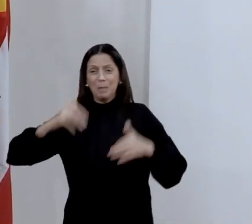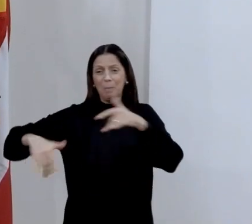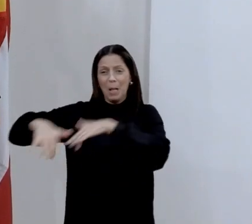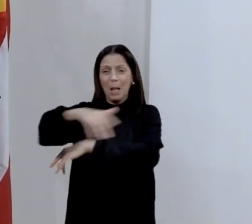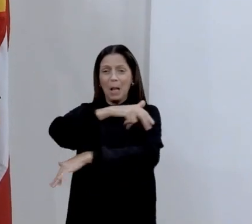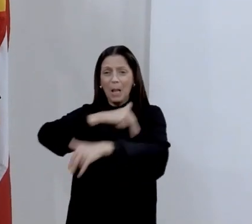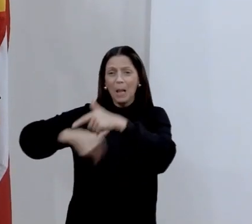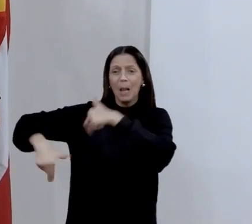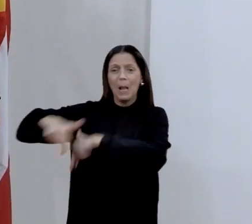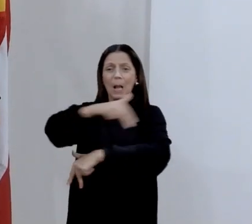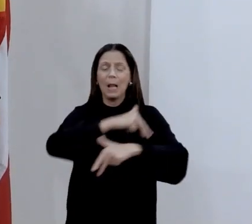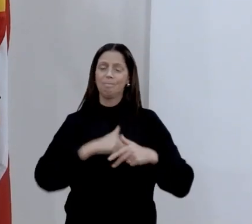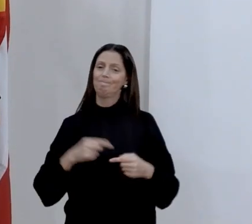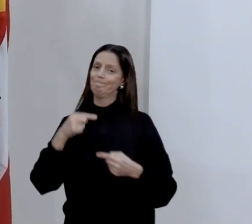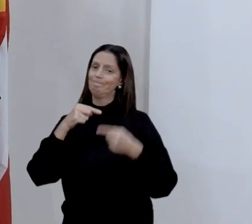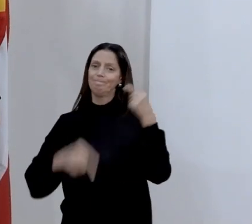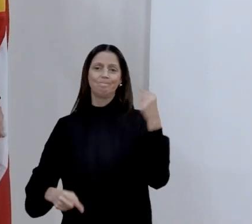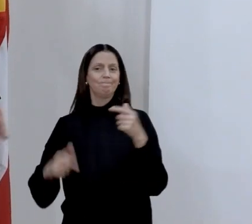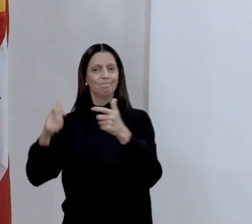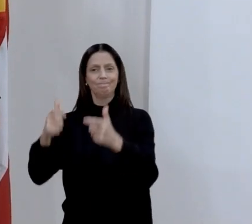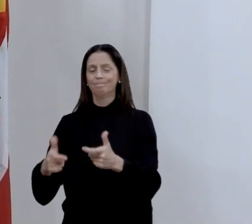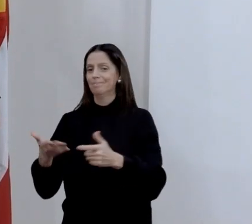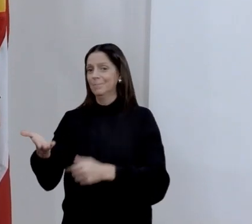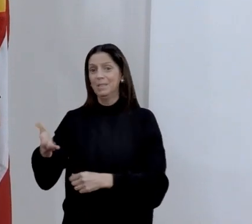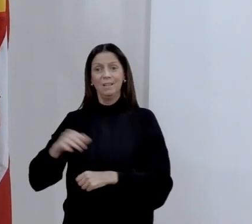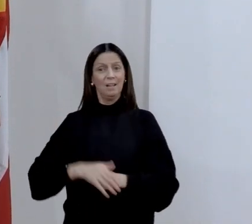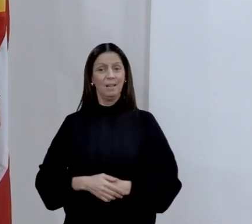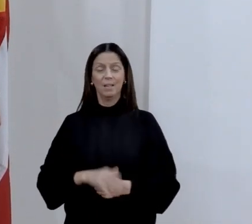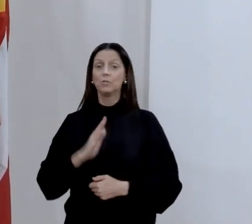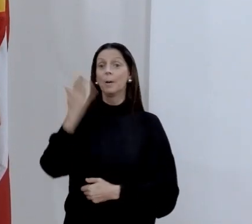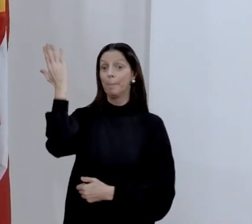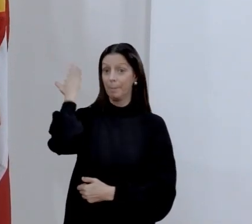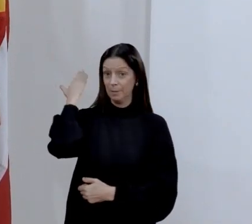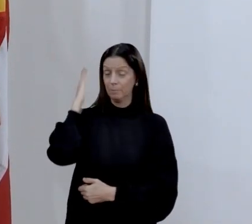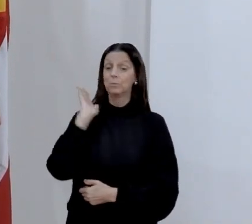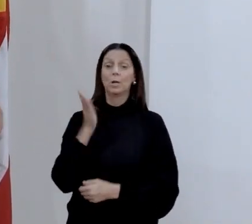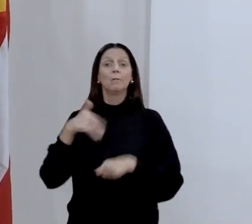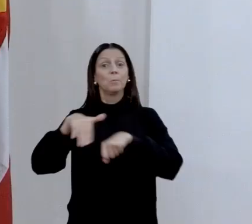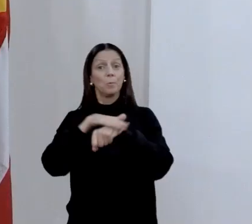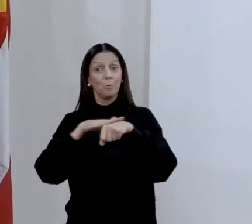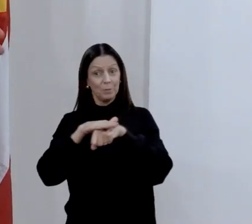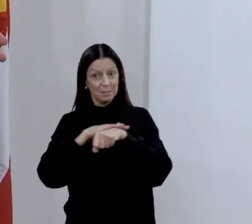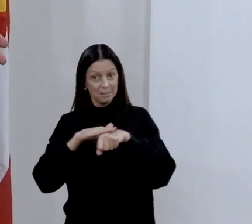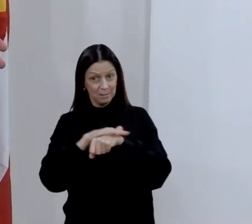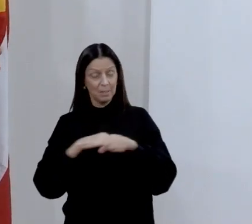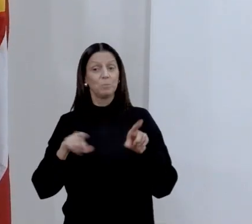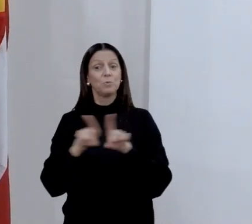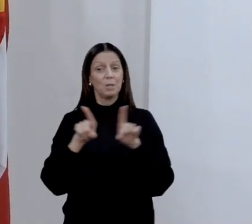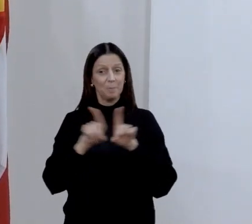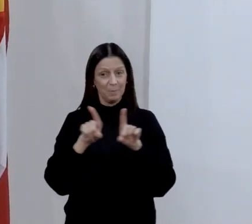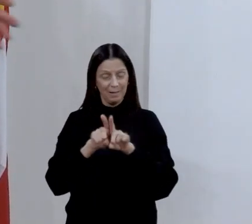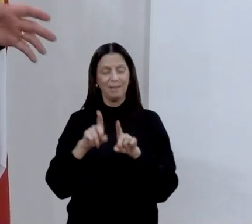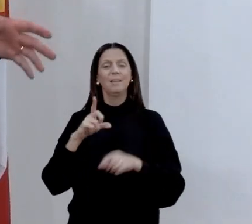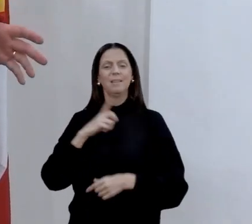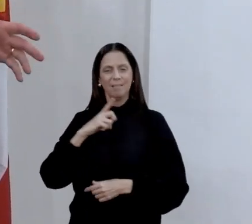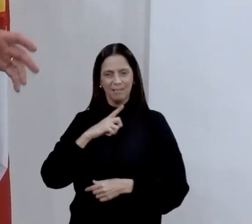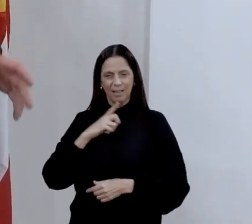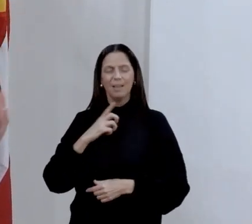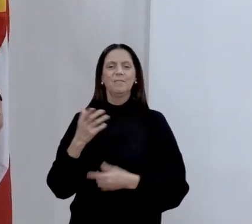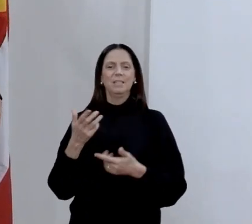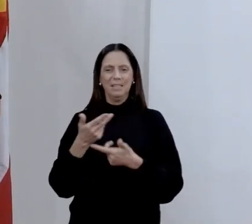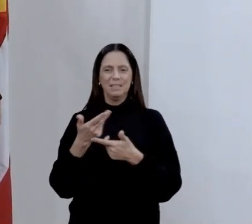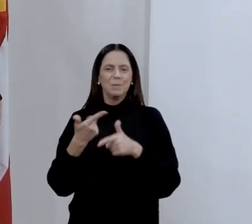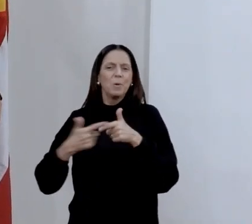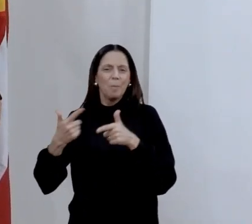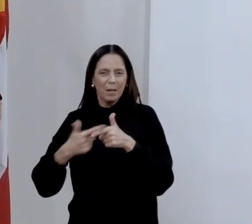lugar adequado. Essa conversa já foi feita, inclusive, na revisão tarifária extraordinária na AGIR, que agora ficou suspensa por causa de todo esse